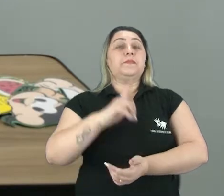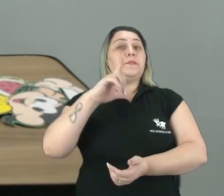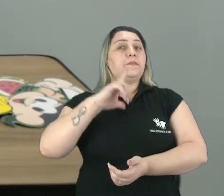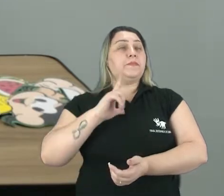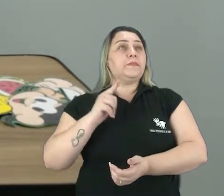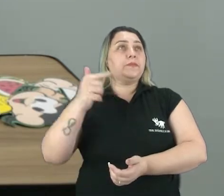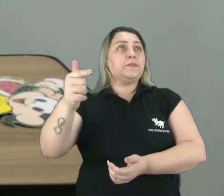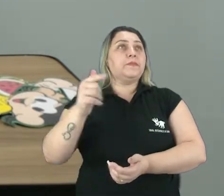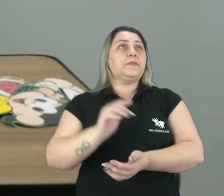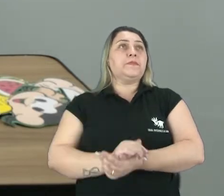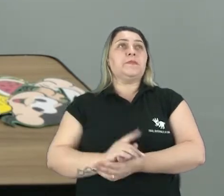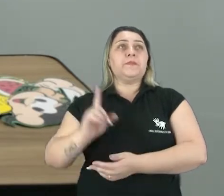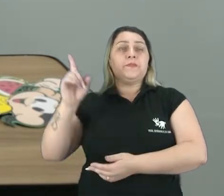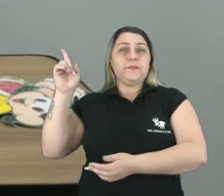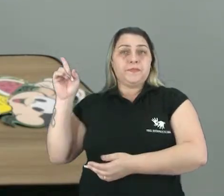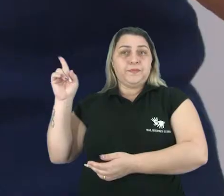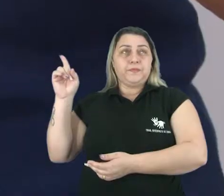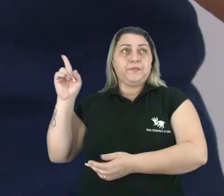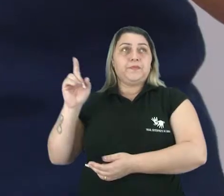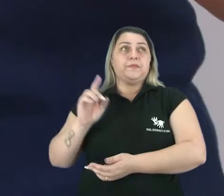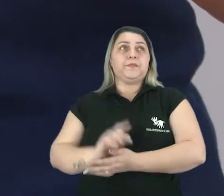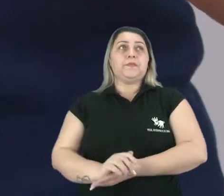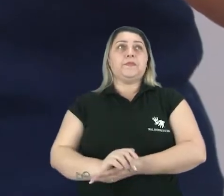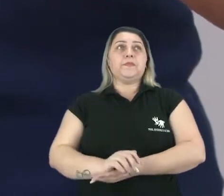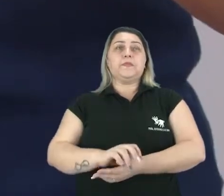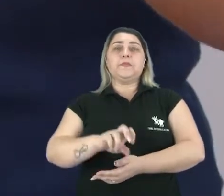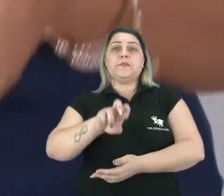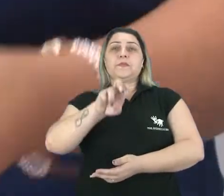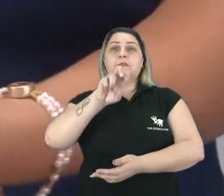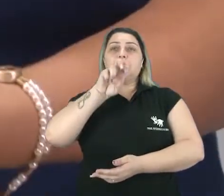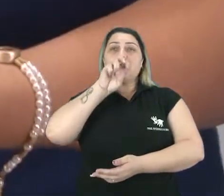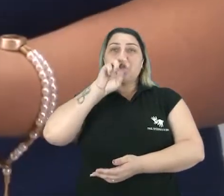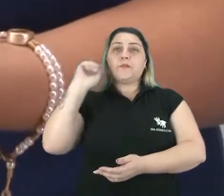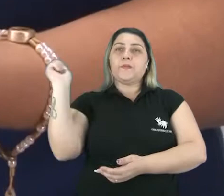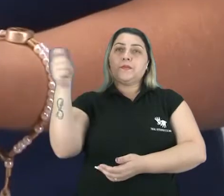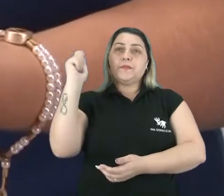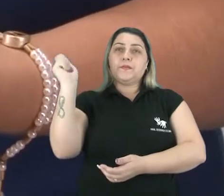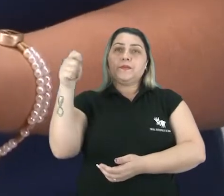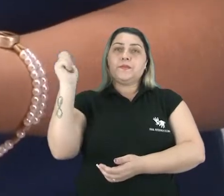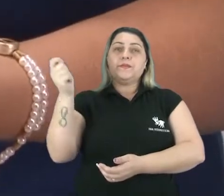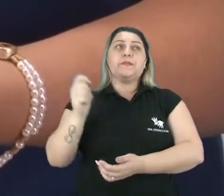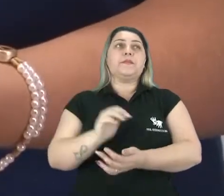Tem um outro, esse aqui é da Mônica.